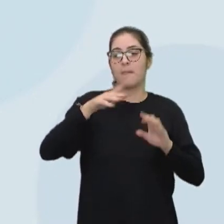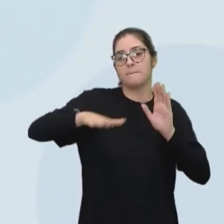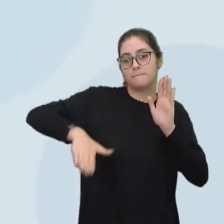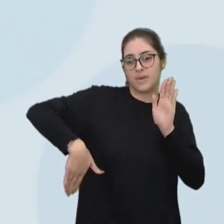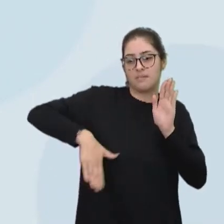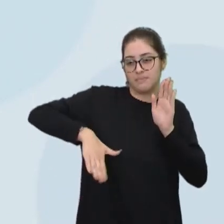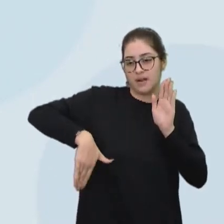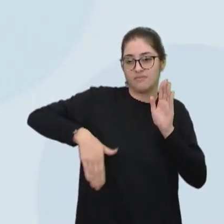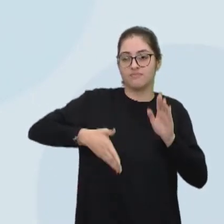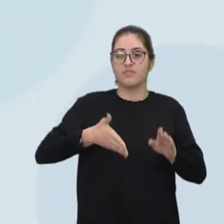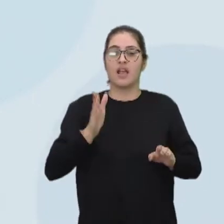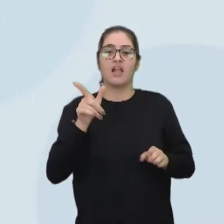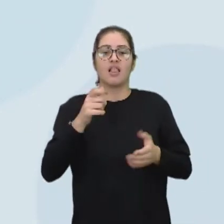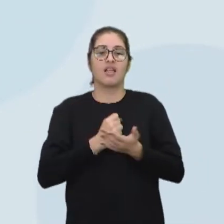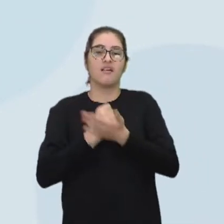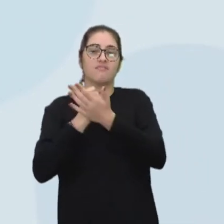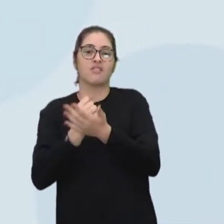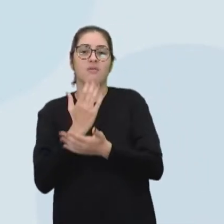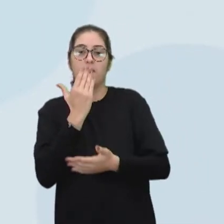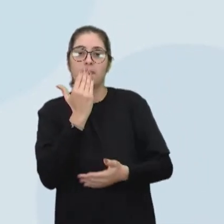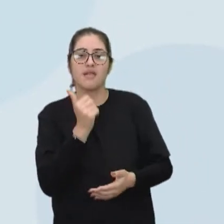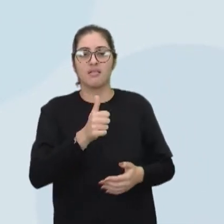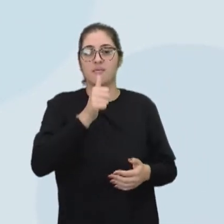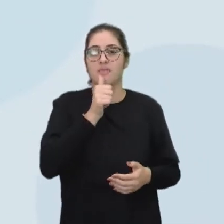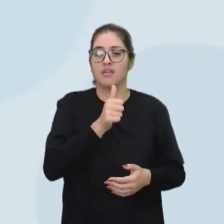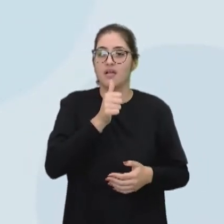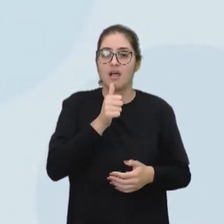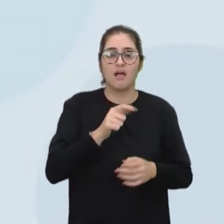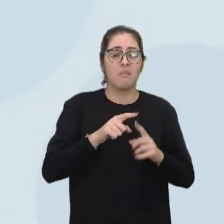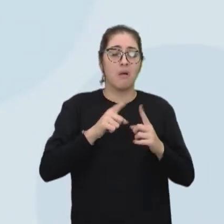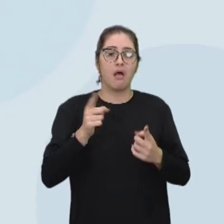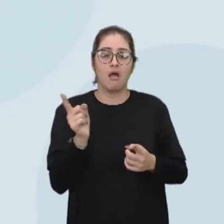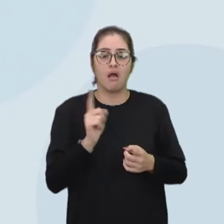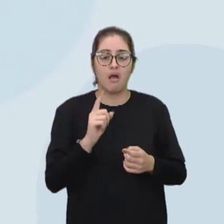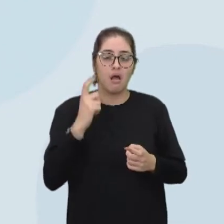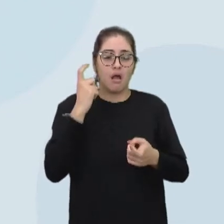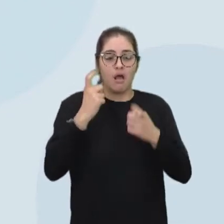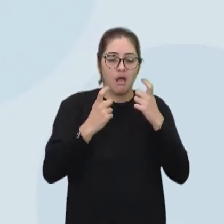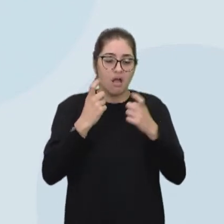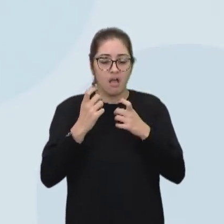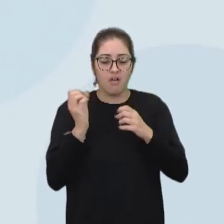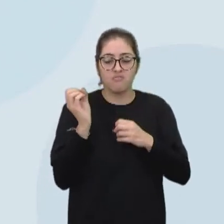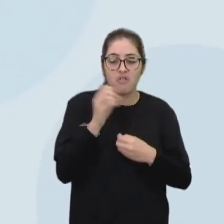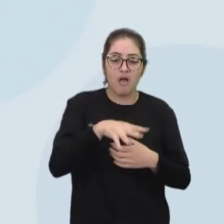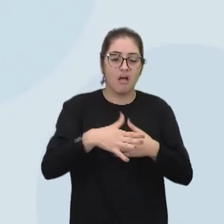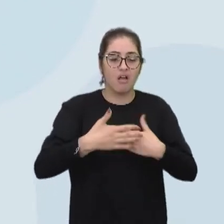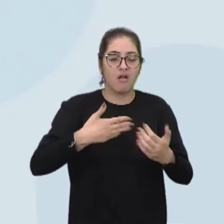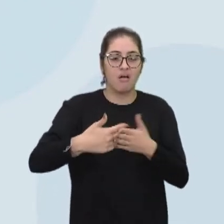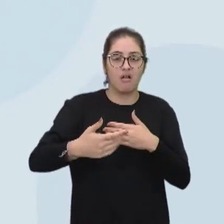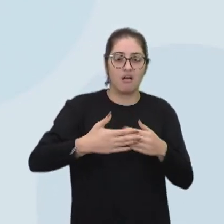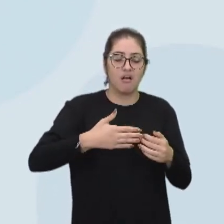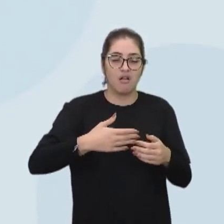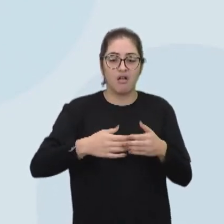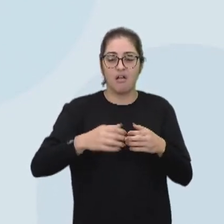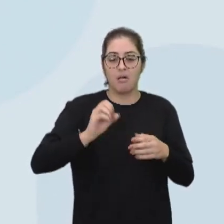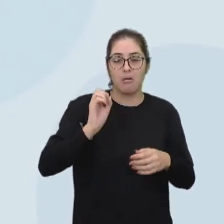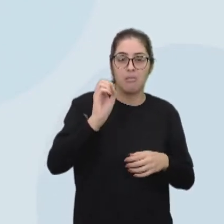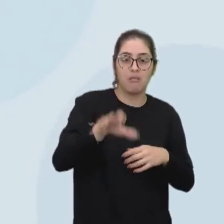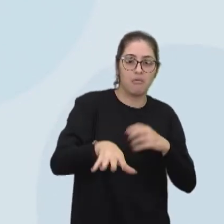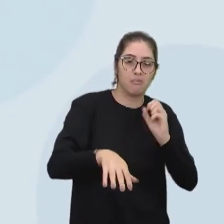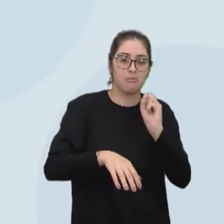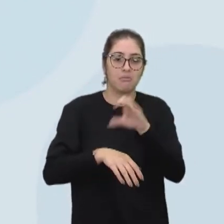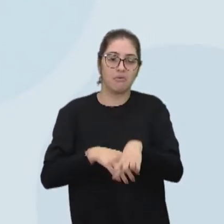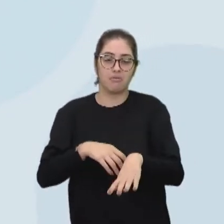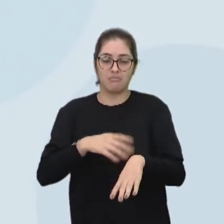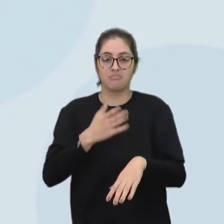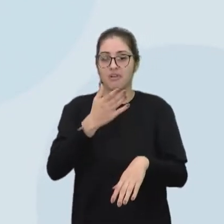leva lá comida, bebida, mas não se preocupa com o descarte do resíduo sólido. E aí acaba